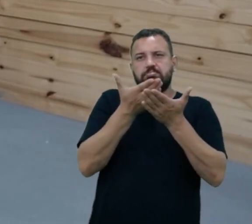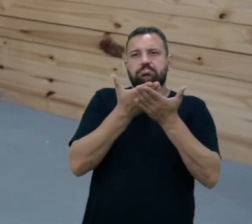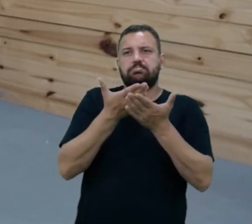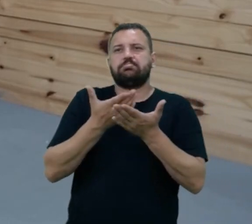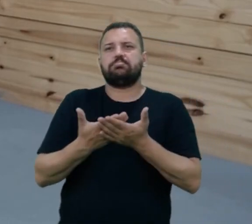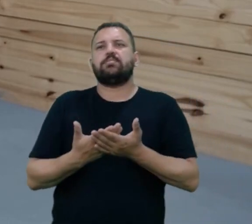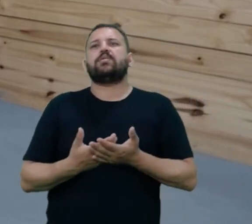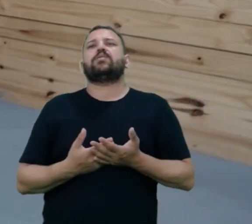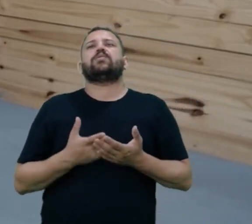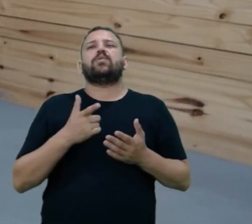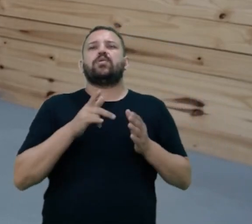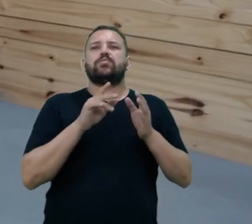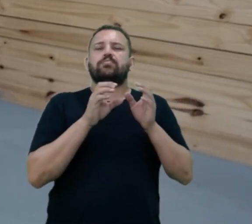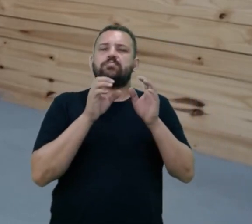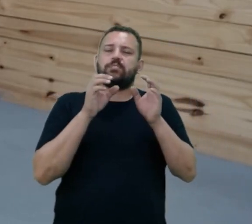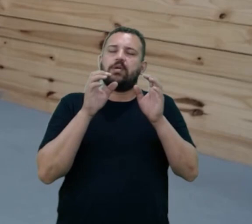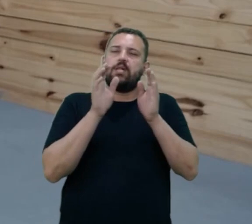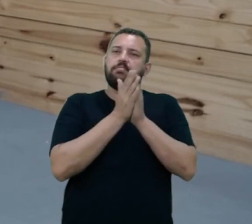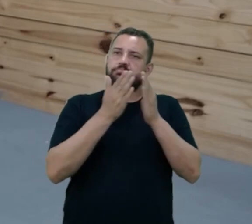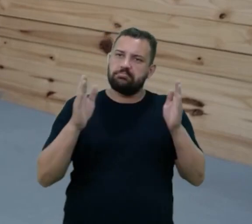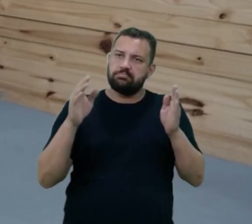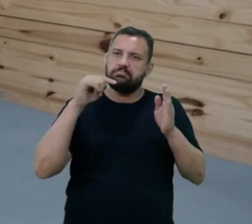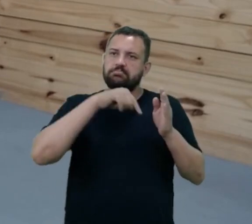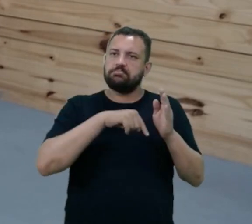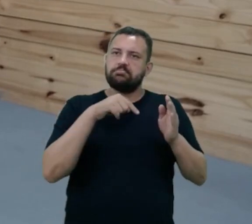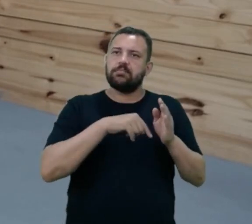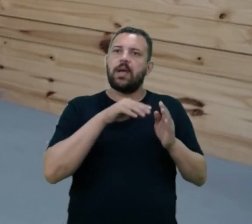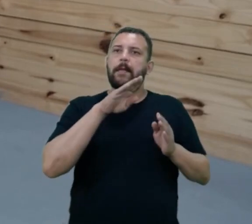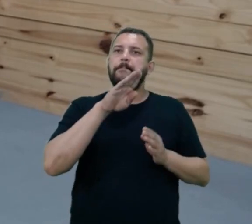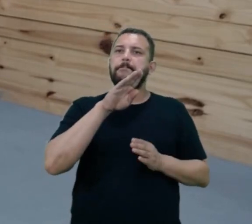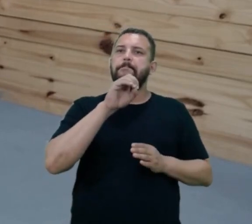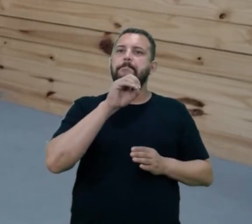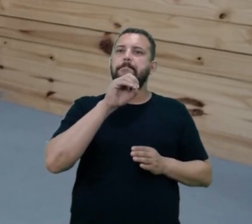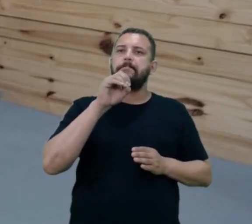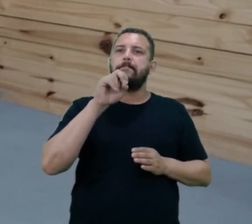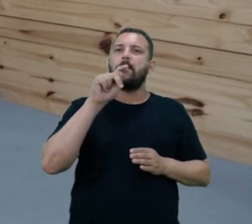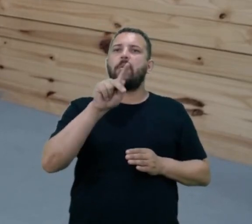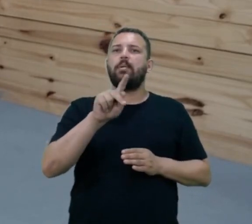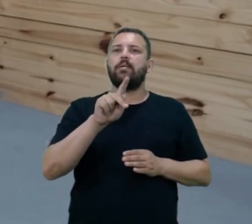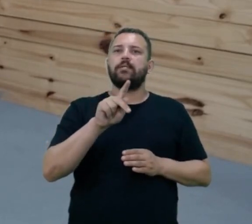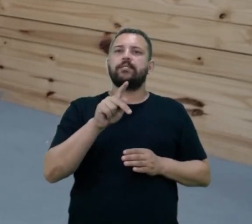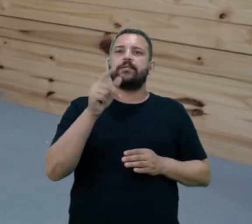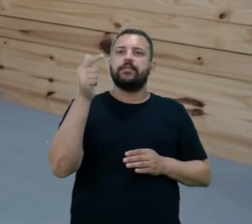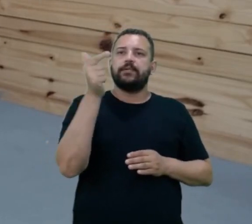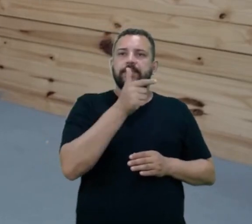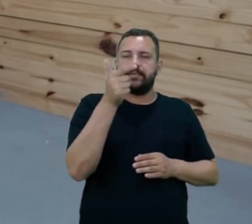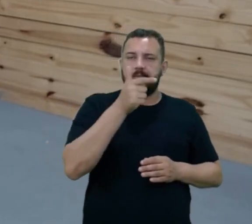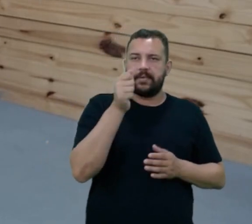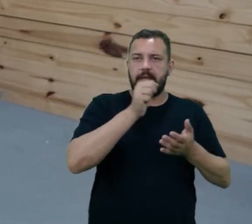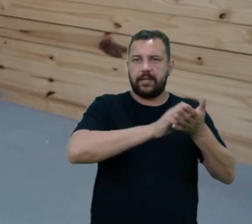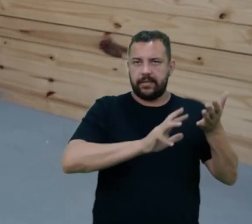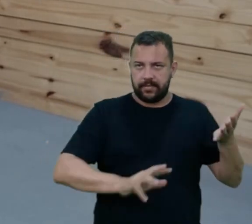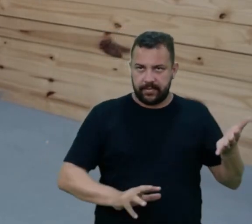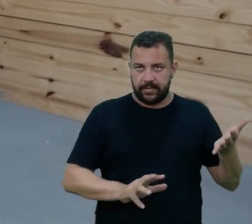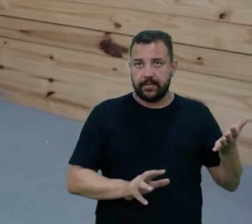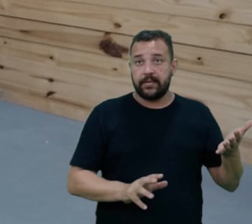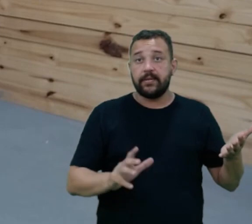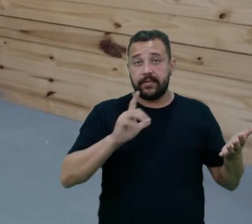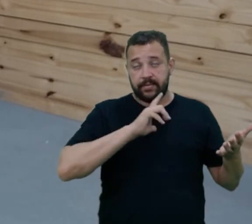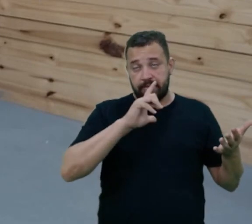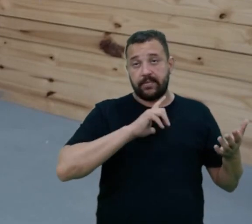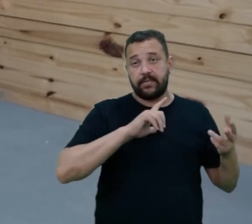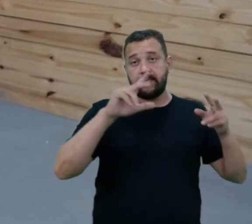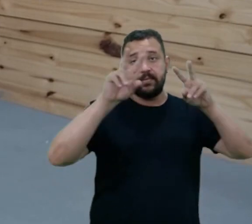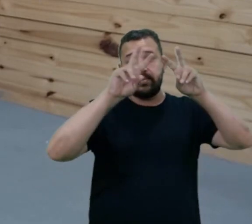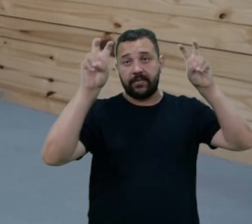nosso e-book e realizando as suas atividades. Na segunda parte da nossa videoaula, nós vamos falar